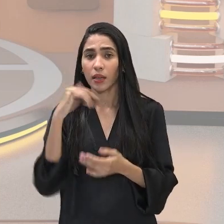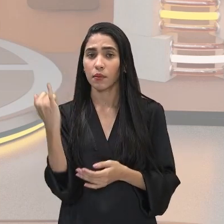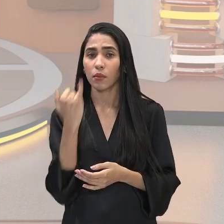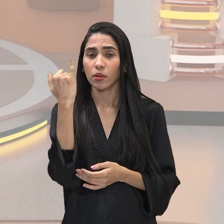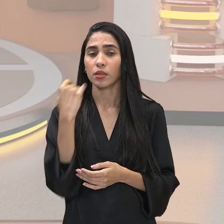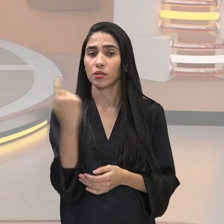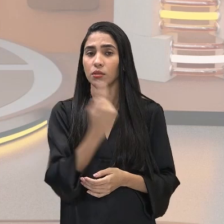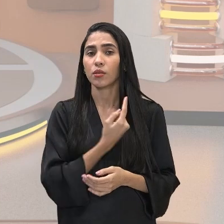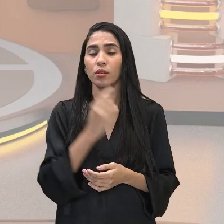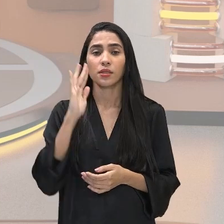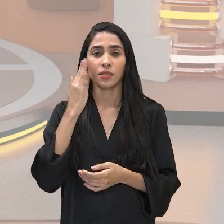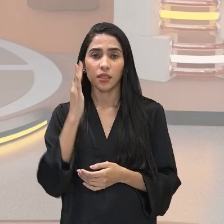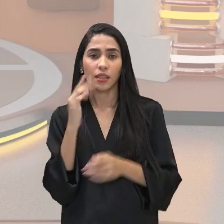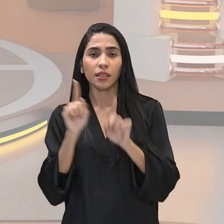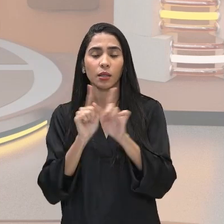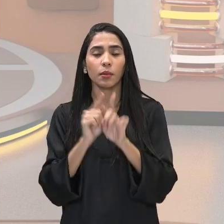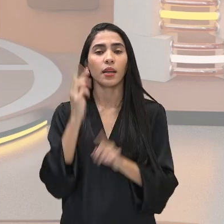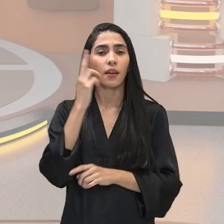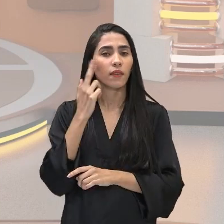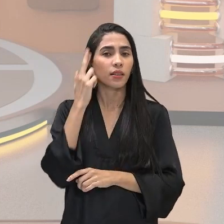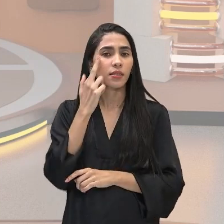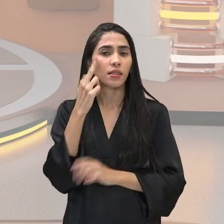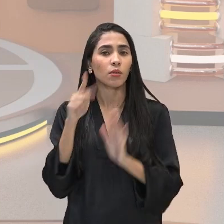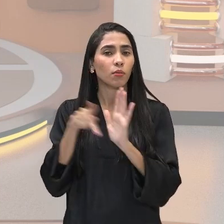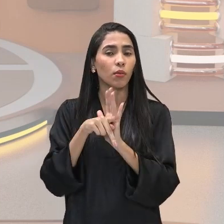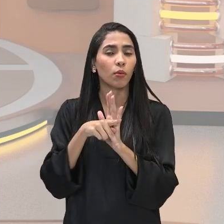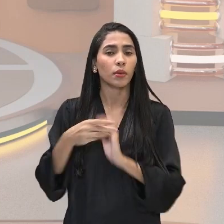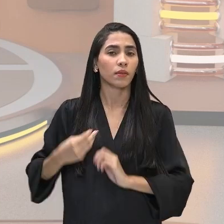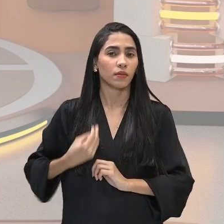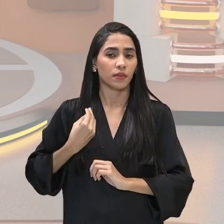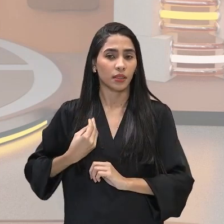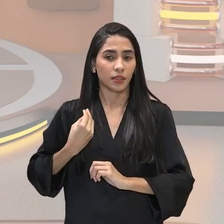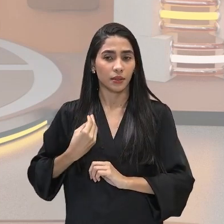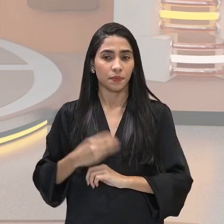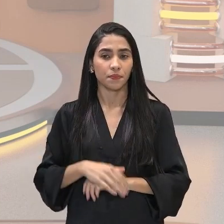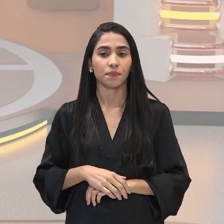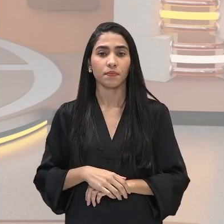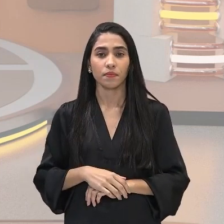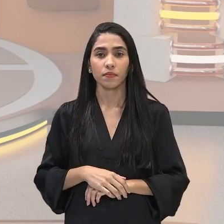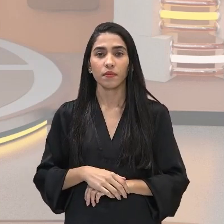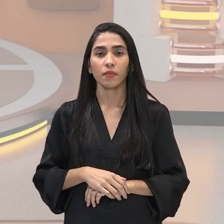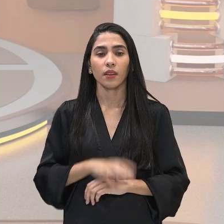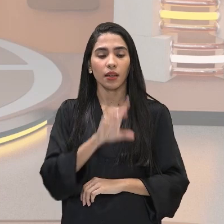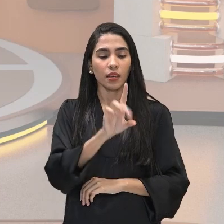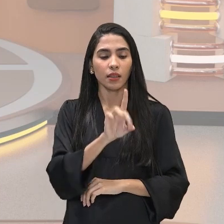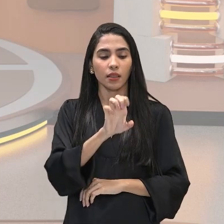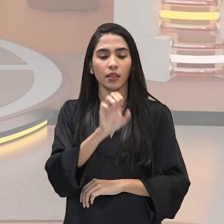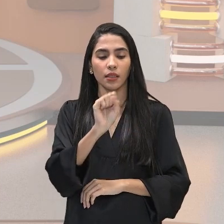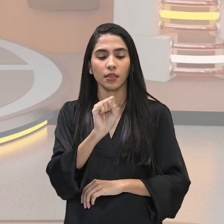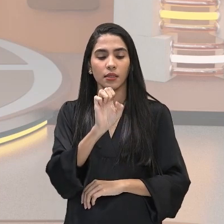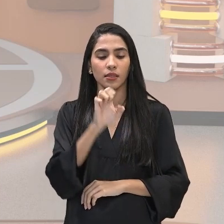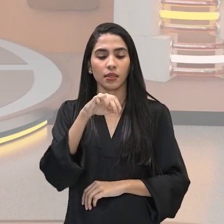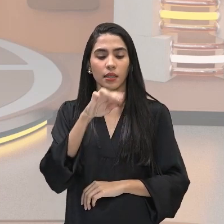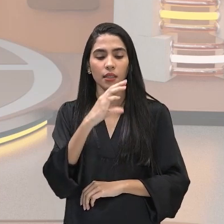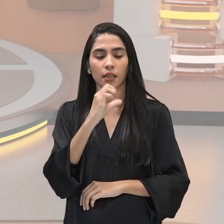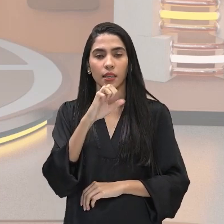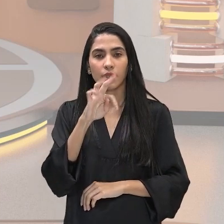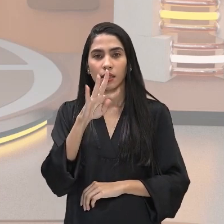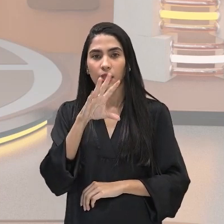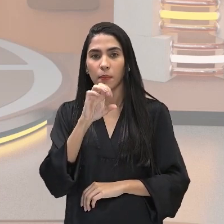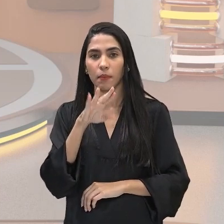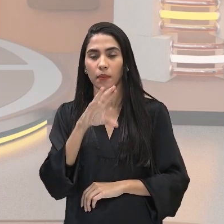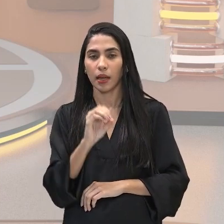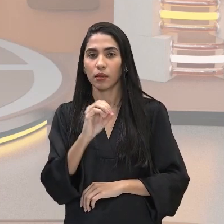e fazer uma reflexão da nossa própria existência. Essa ideia de desencantamento em relação a um futuro